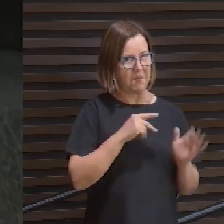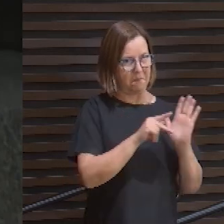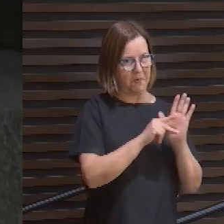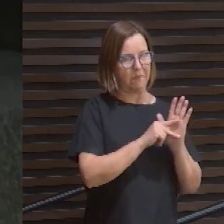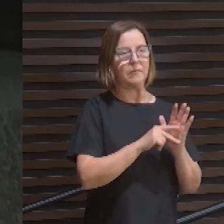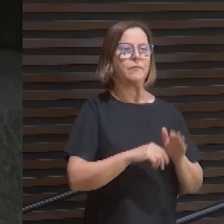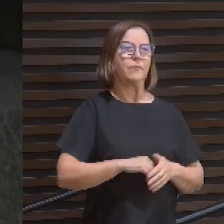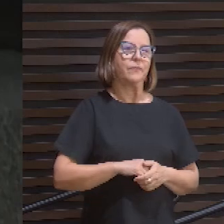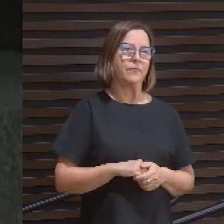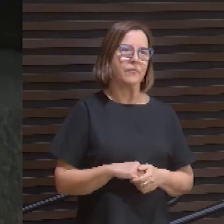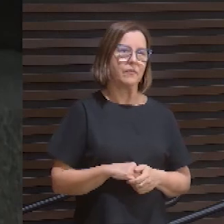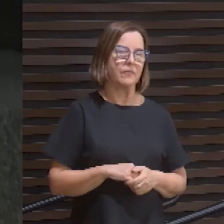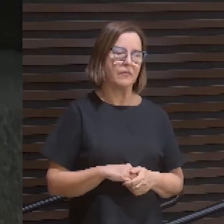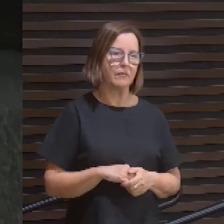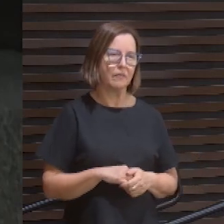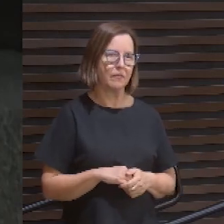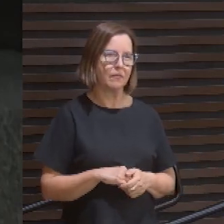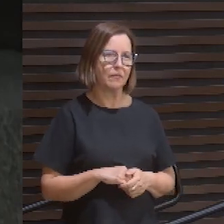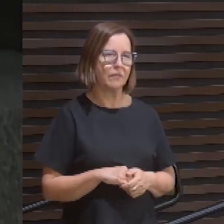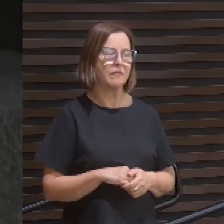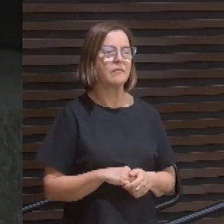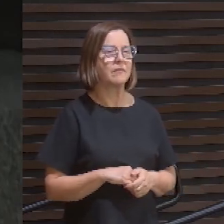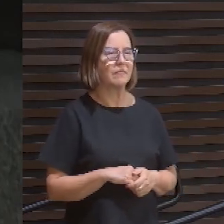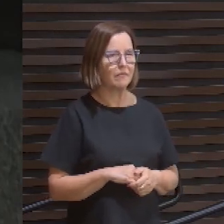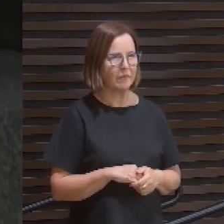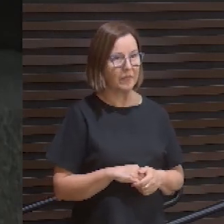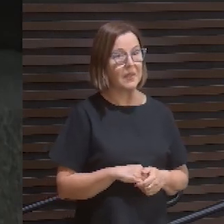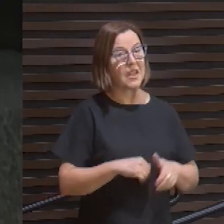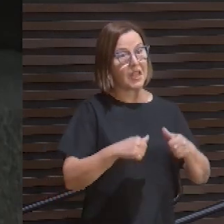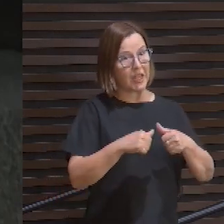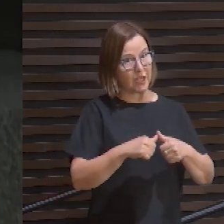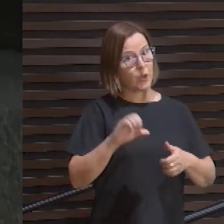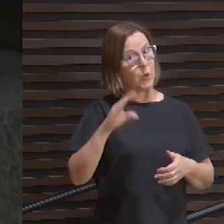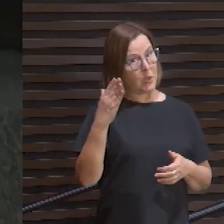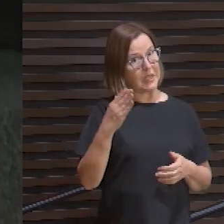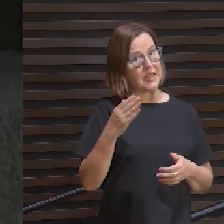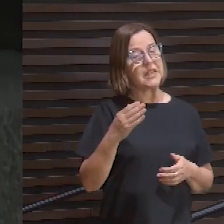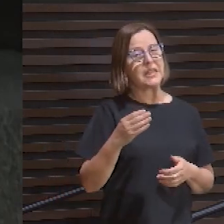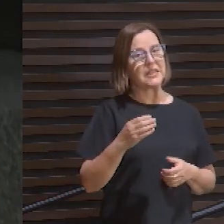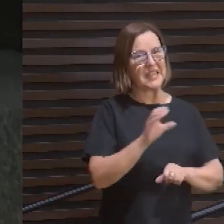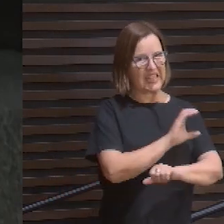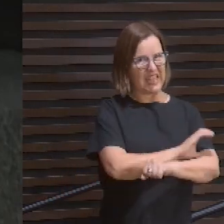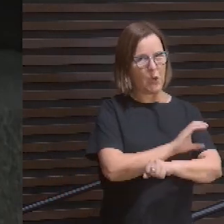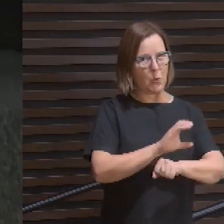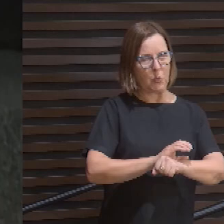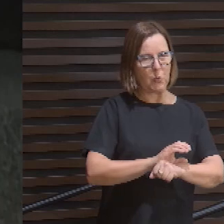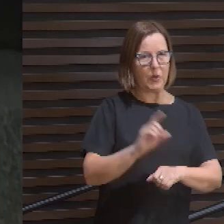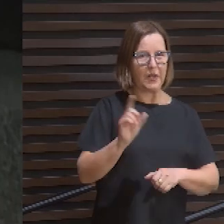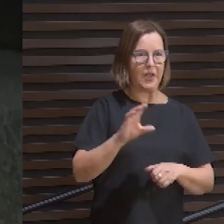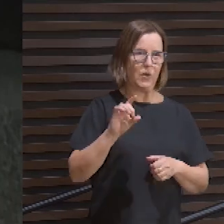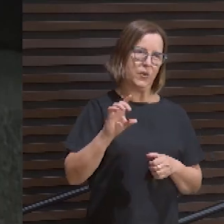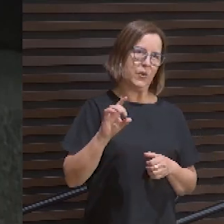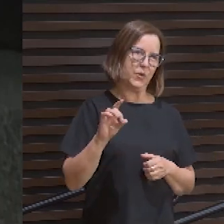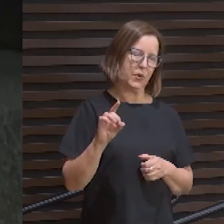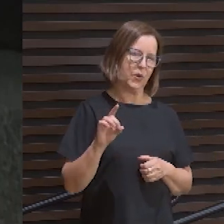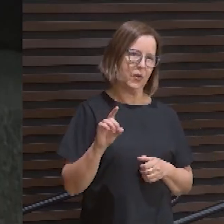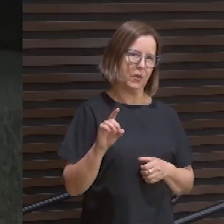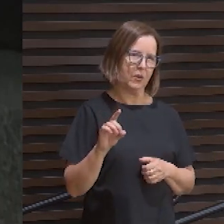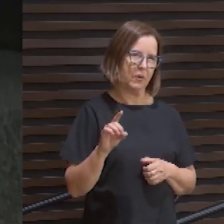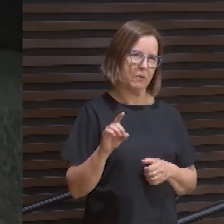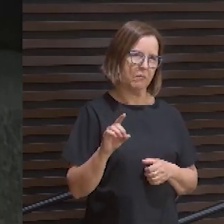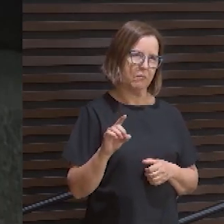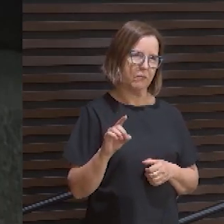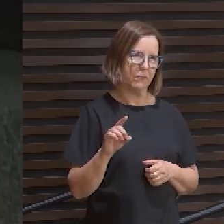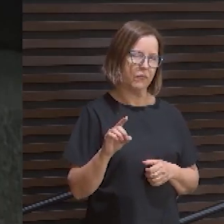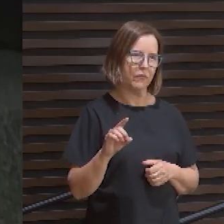E existe isto muito na cultura, não só de outros